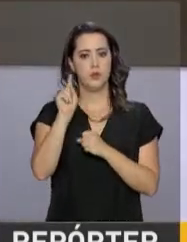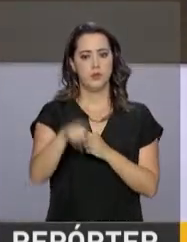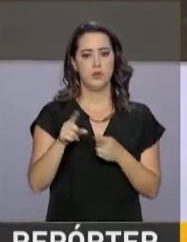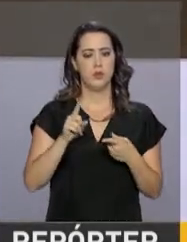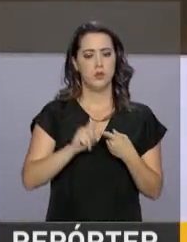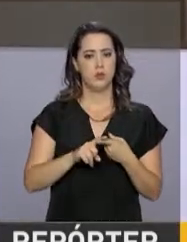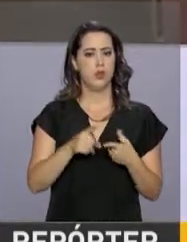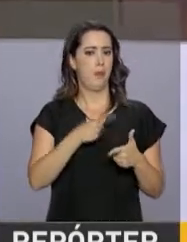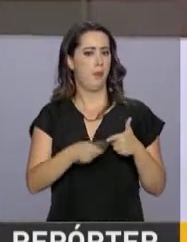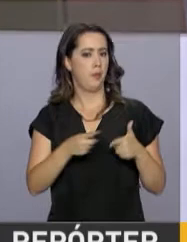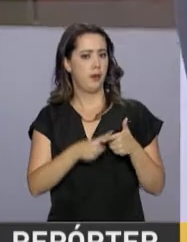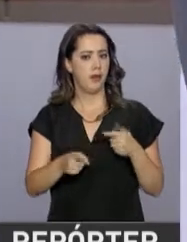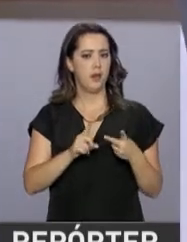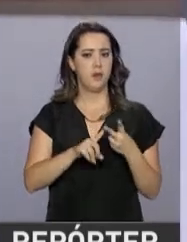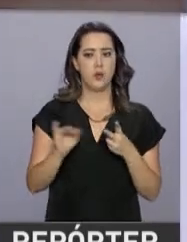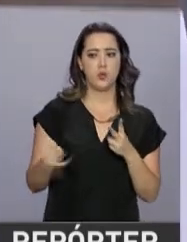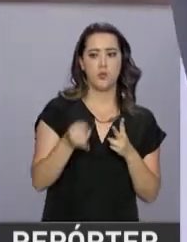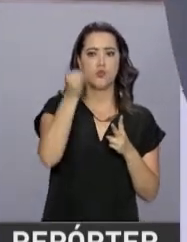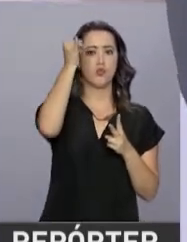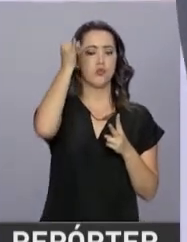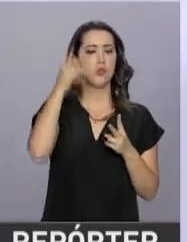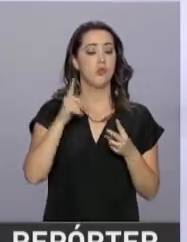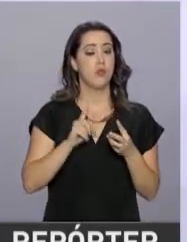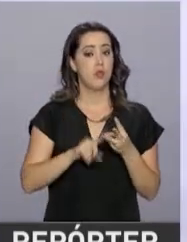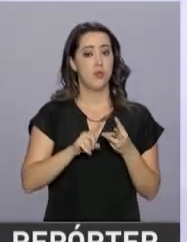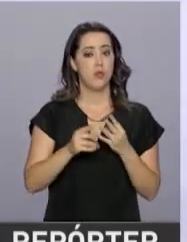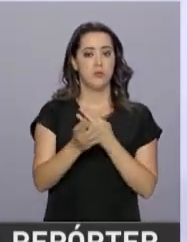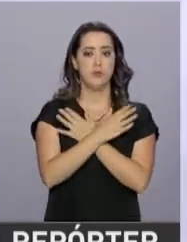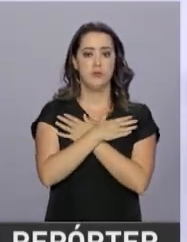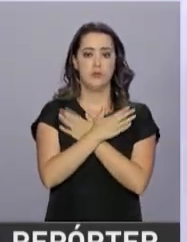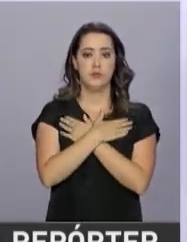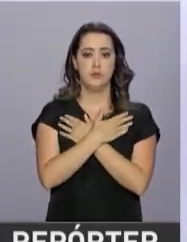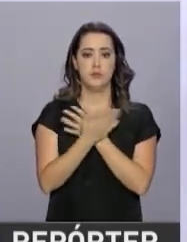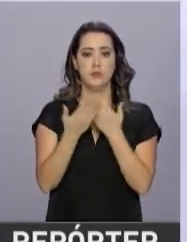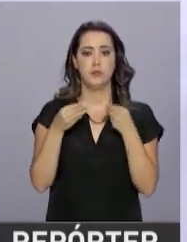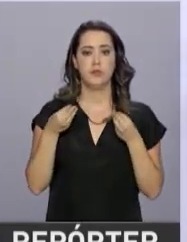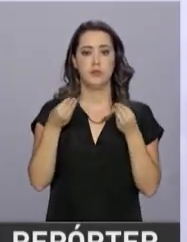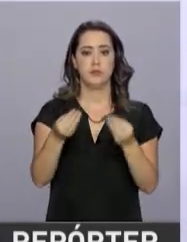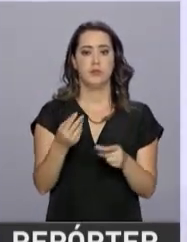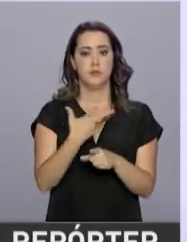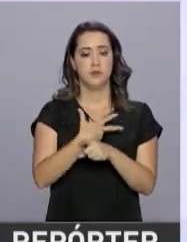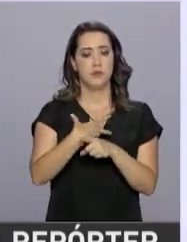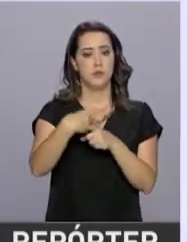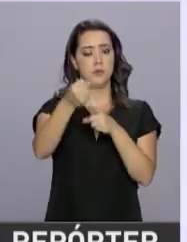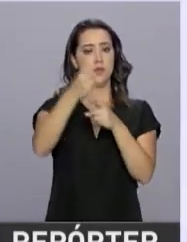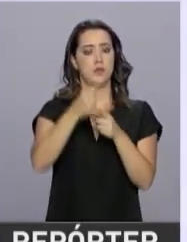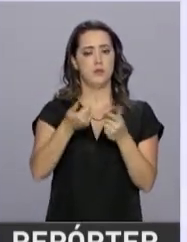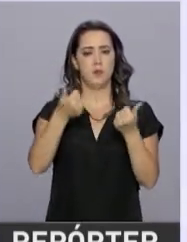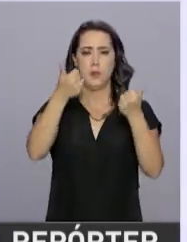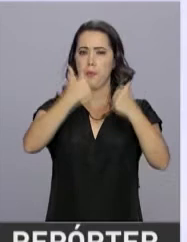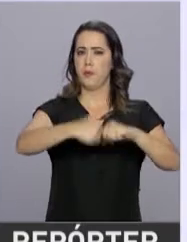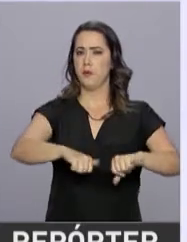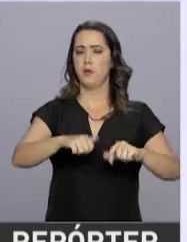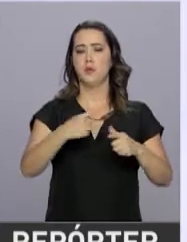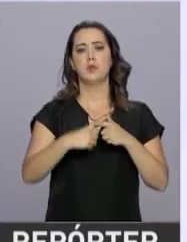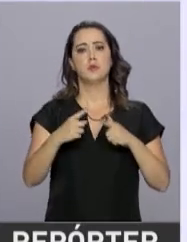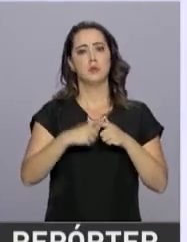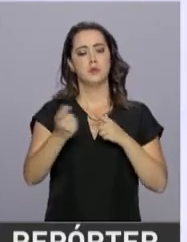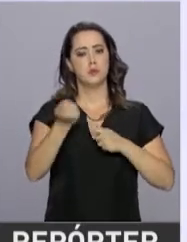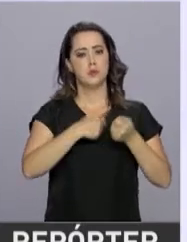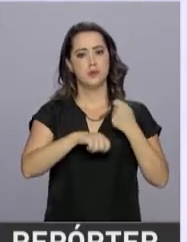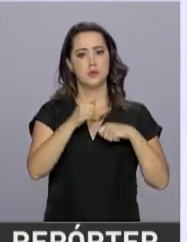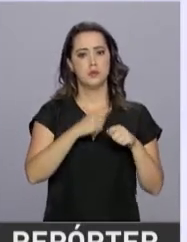tinha recessão, juros altos, desemprego. E para tirar o Brasil da pior crise econômica